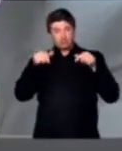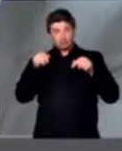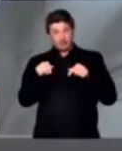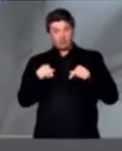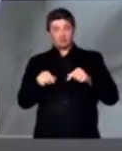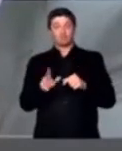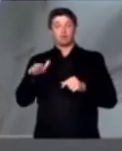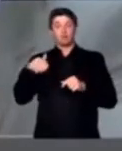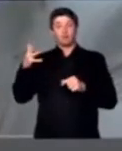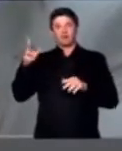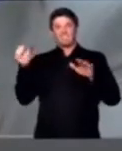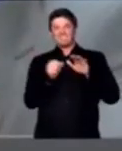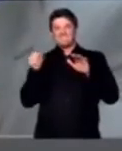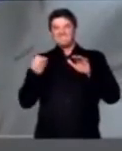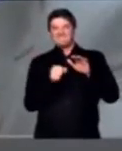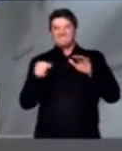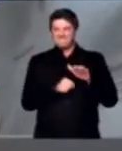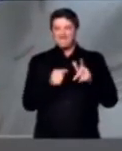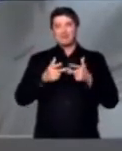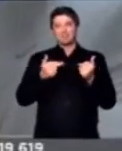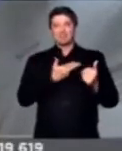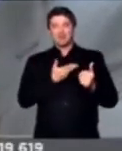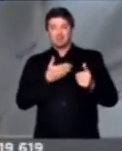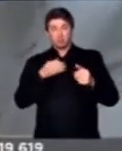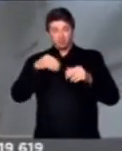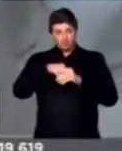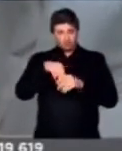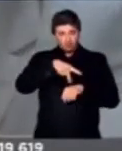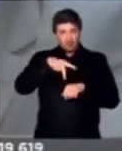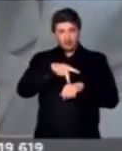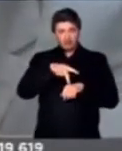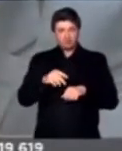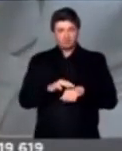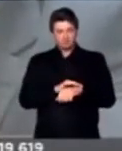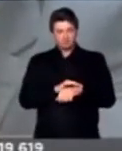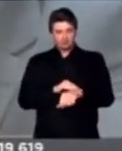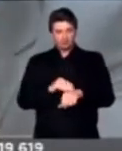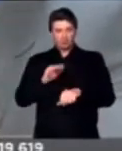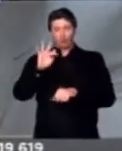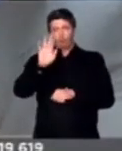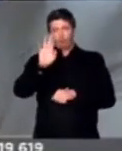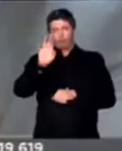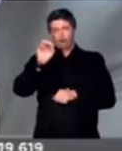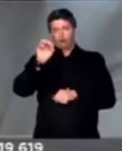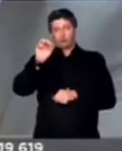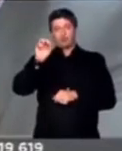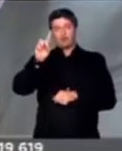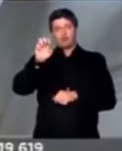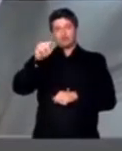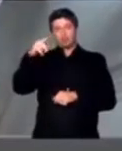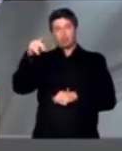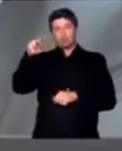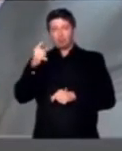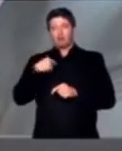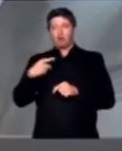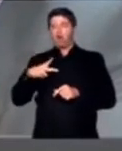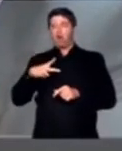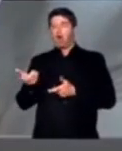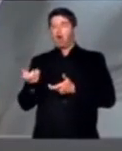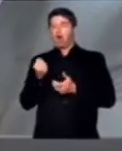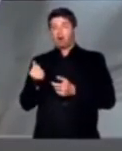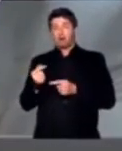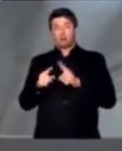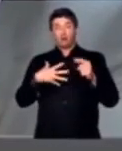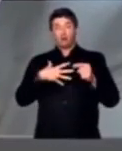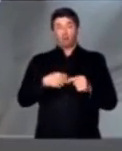quando eles aparelharam um país, o velho Fórum de São Paulo, para tirar proveitos pessoais, enquanto os filhos